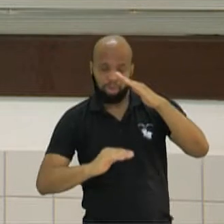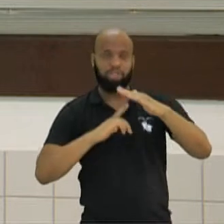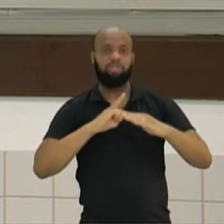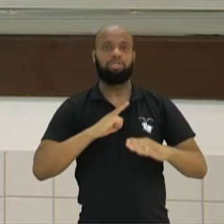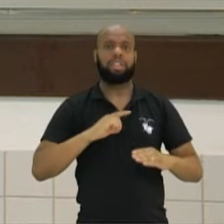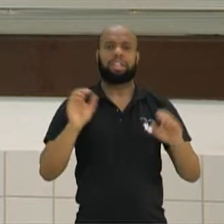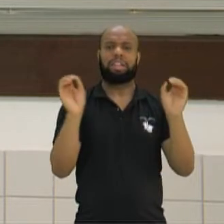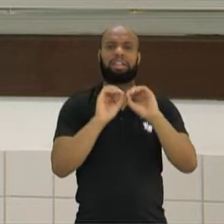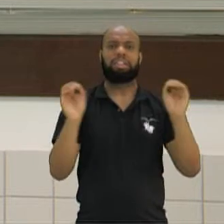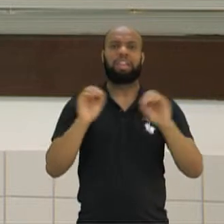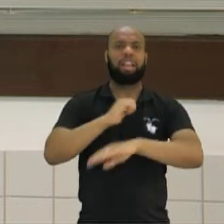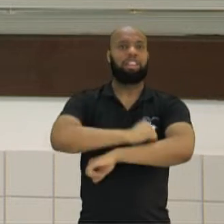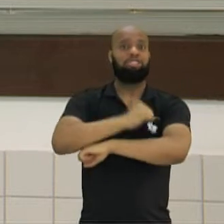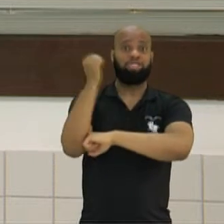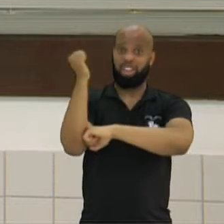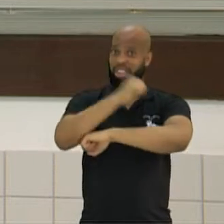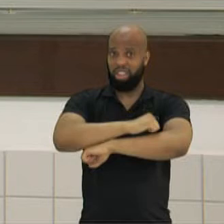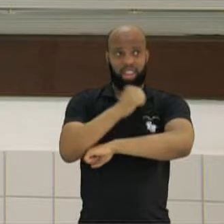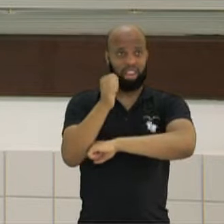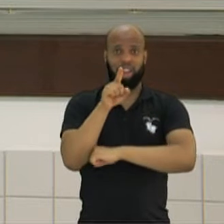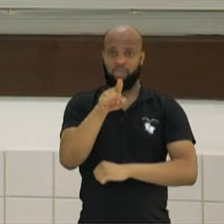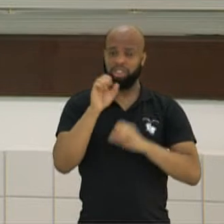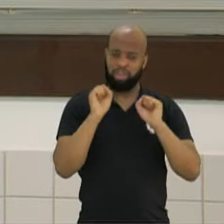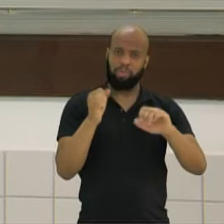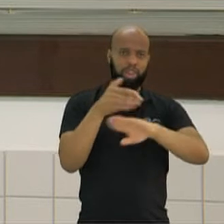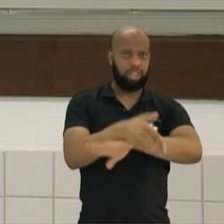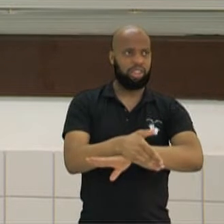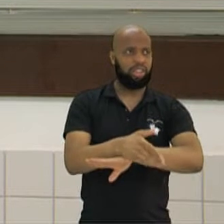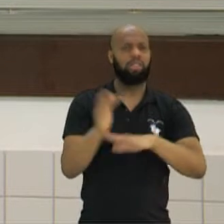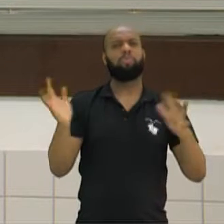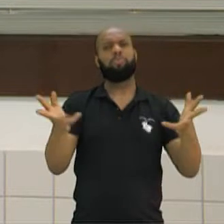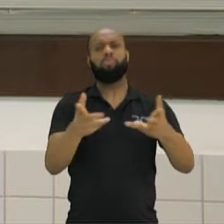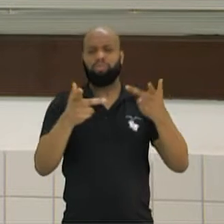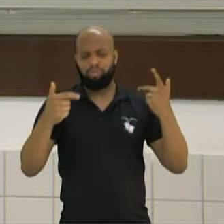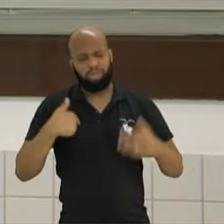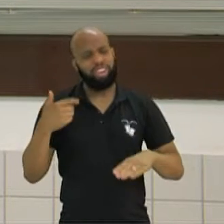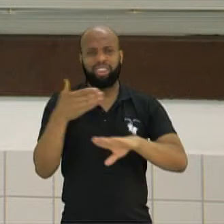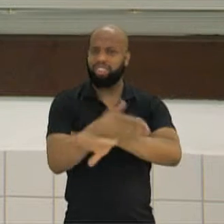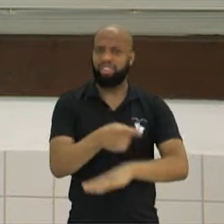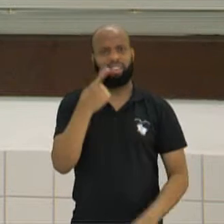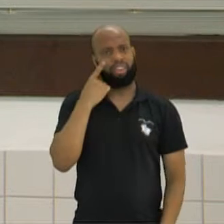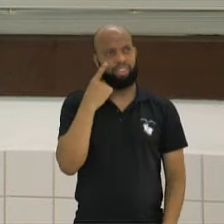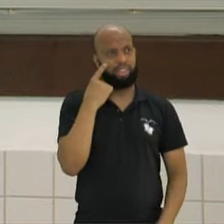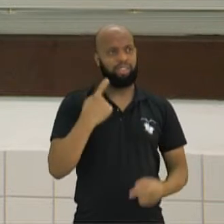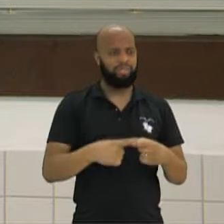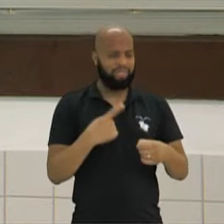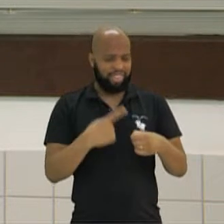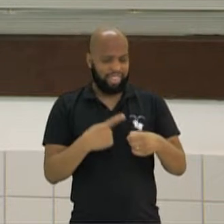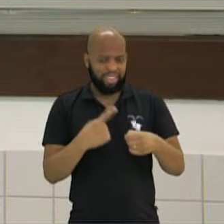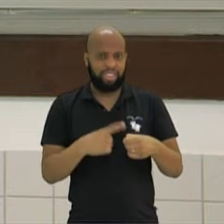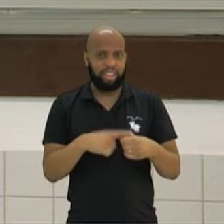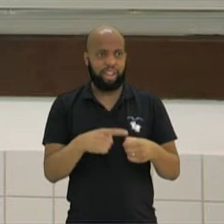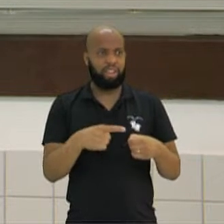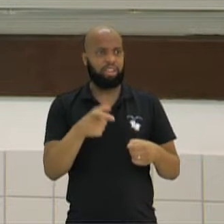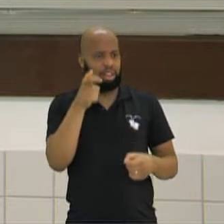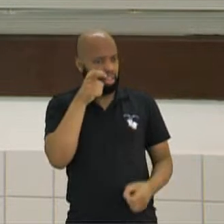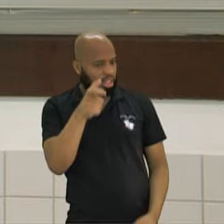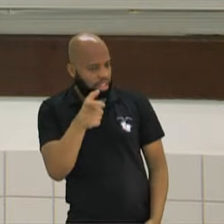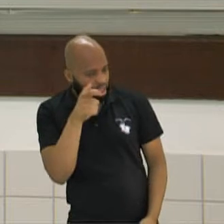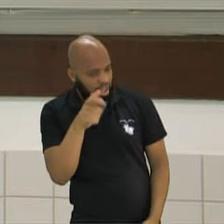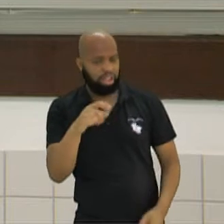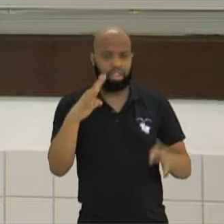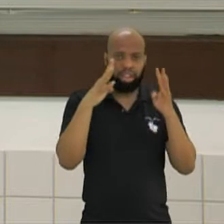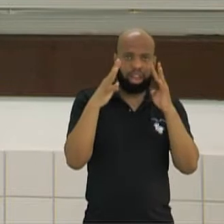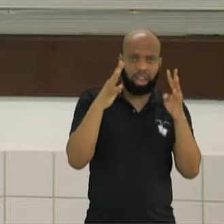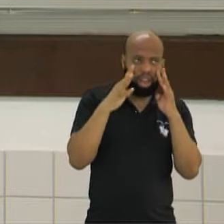tipo de ventilação. Você pode entrar, é fantástico, é fenomenal. Né? É uma cidade que chama muita atenção